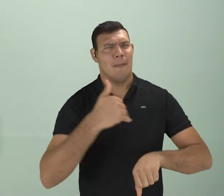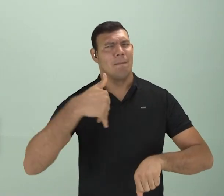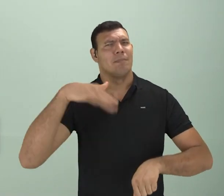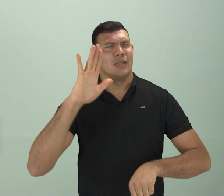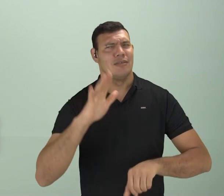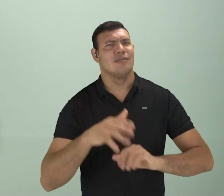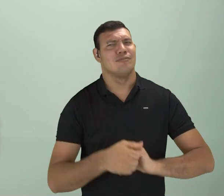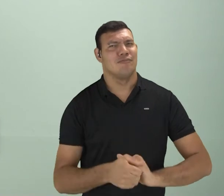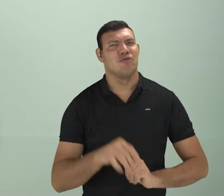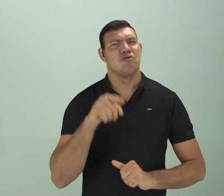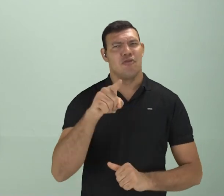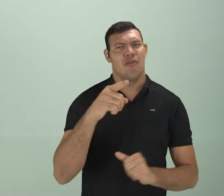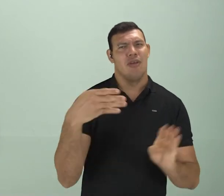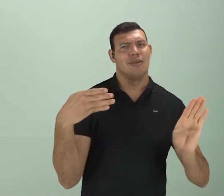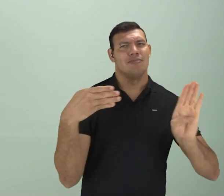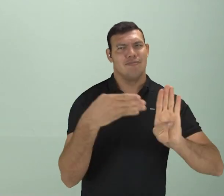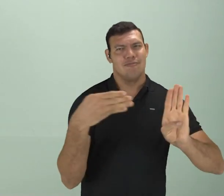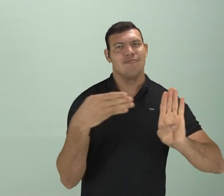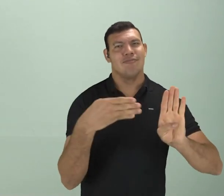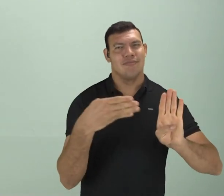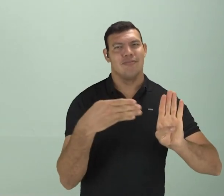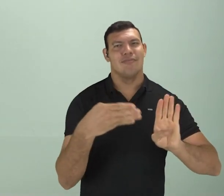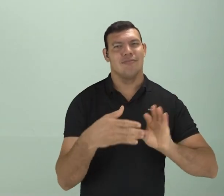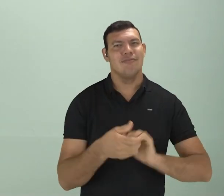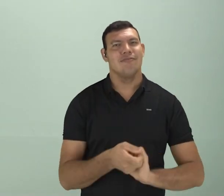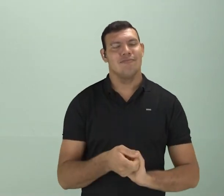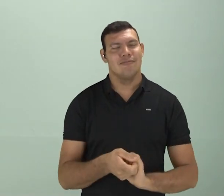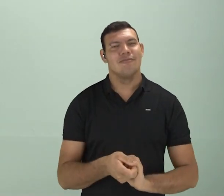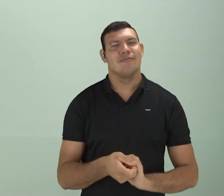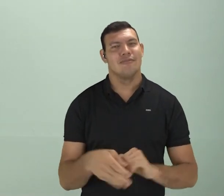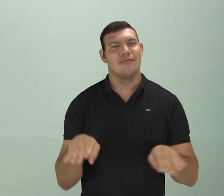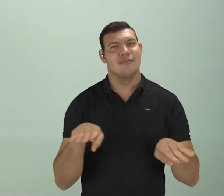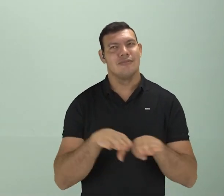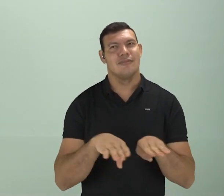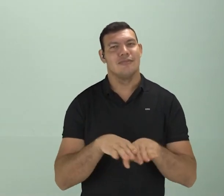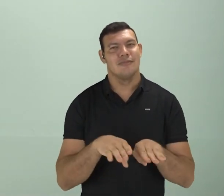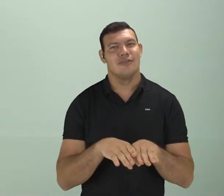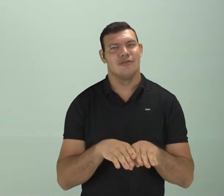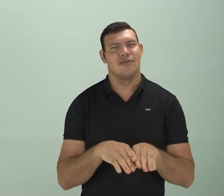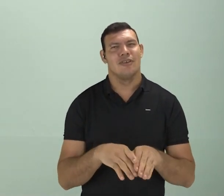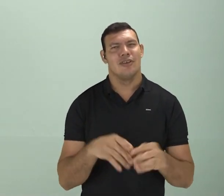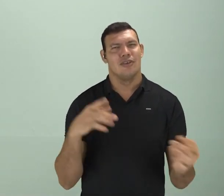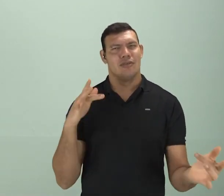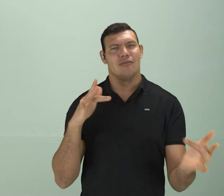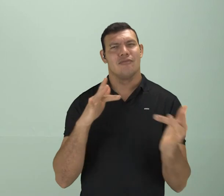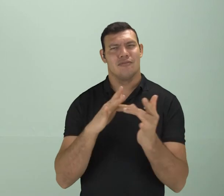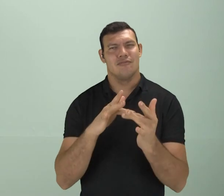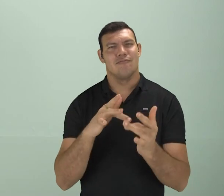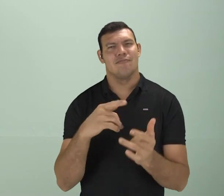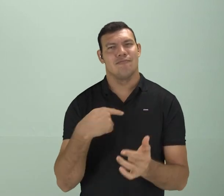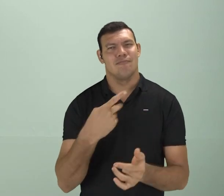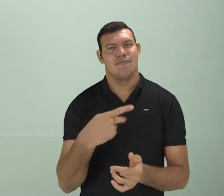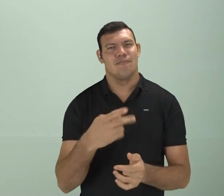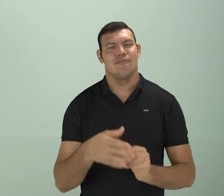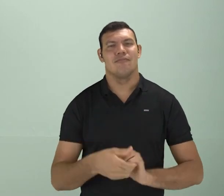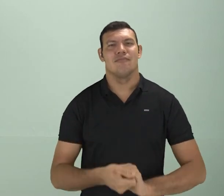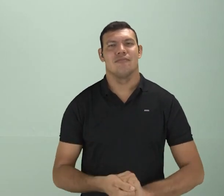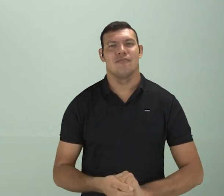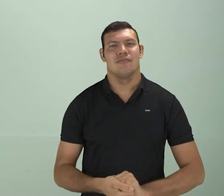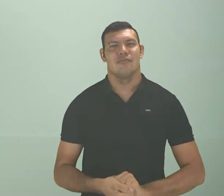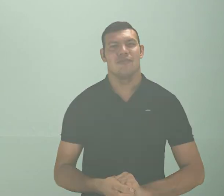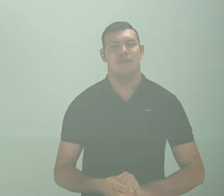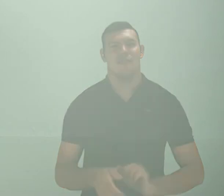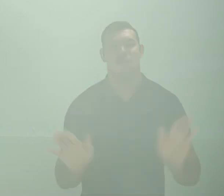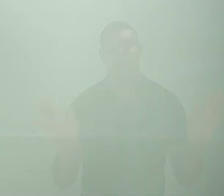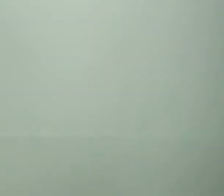com exercícios para que você possa praticar um pouco mais então acesse a nossa plataforma tá bom e entre em contato conosco